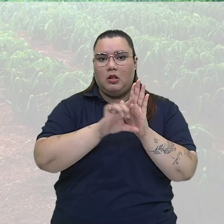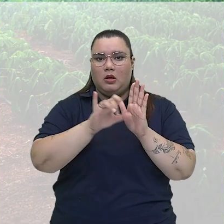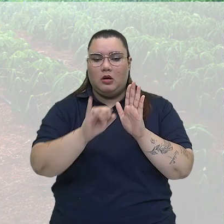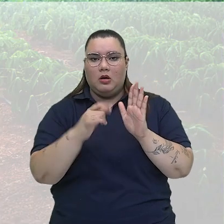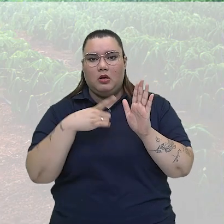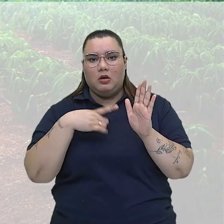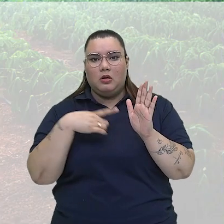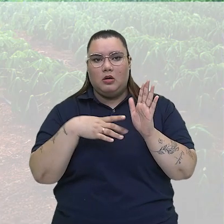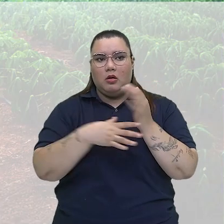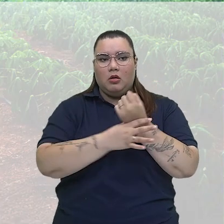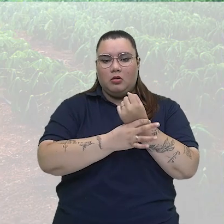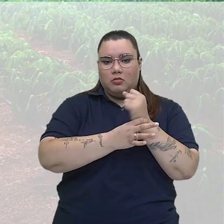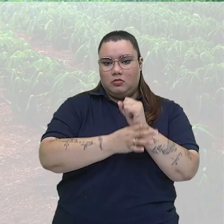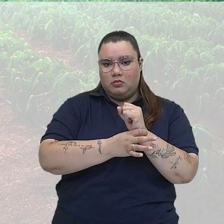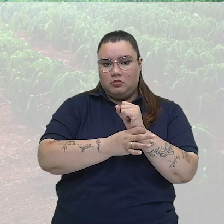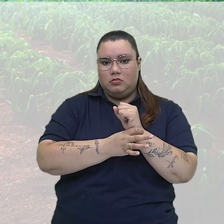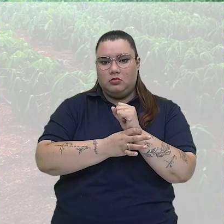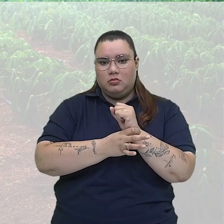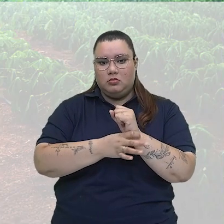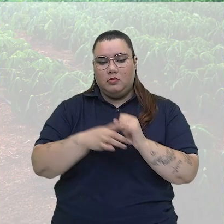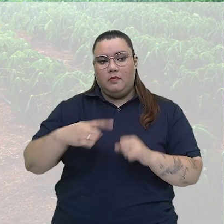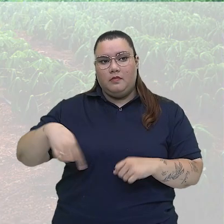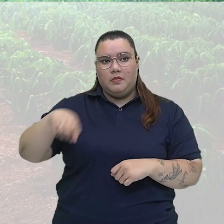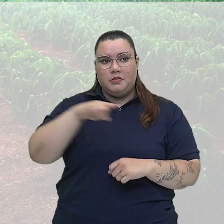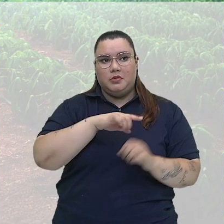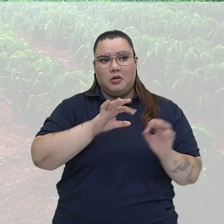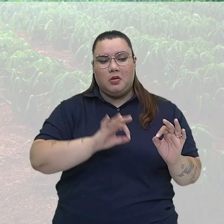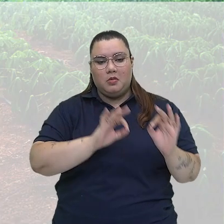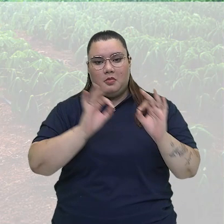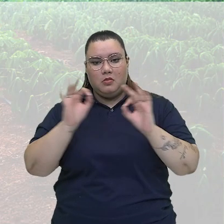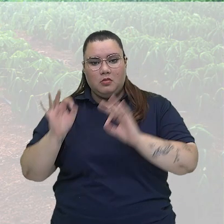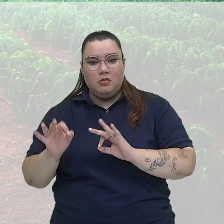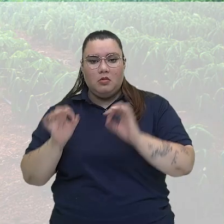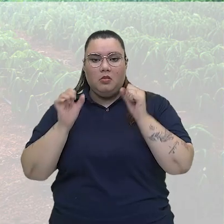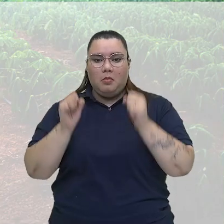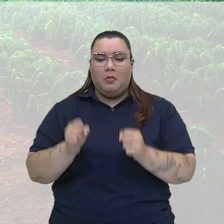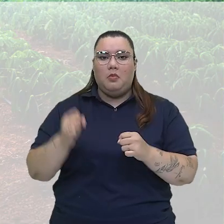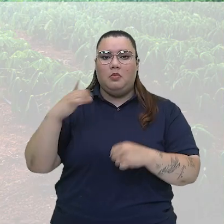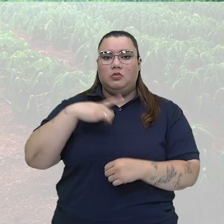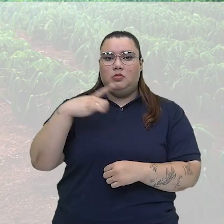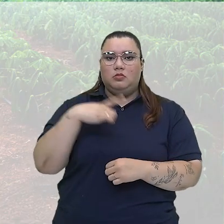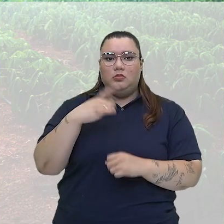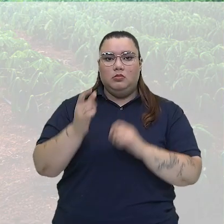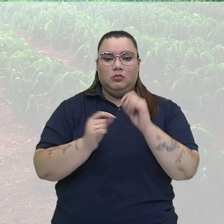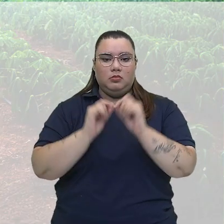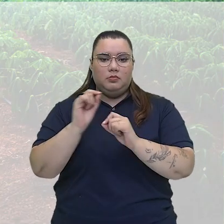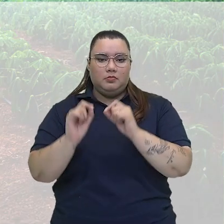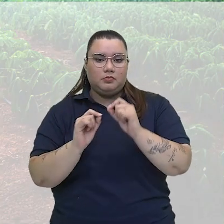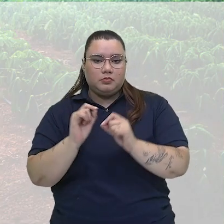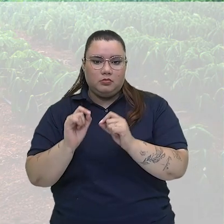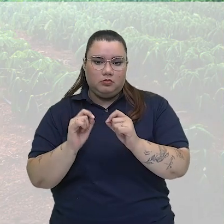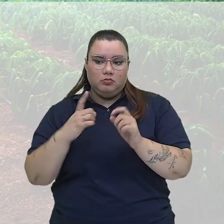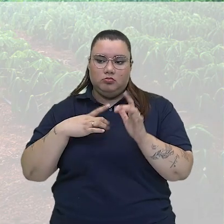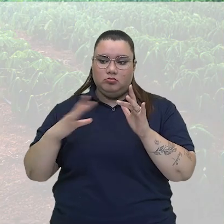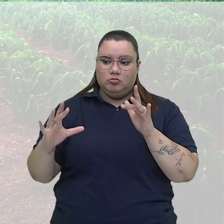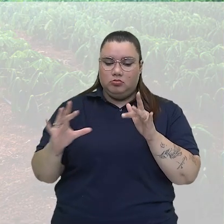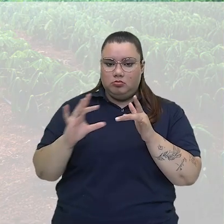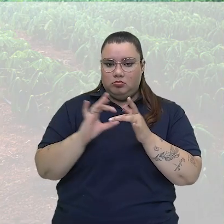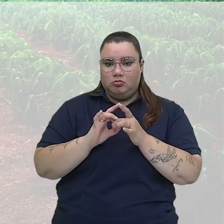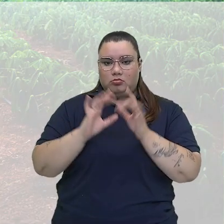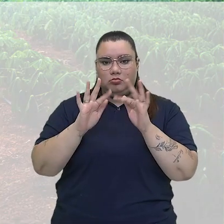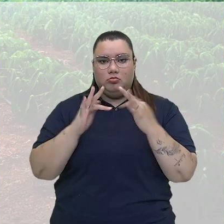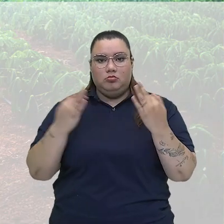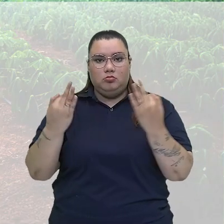aí nos acompanhando do outro lado da tela, vocês podem, né, fazer parte junto